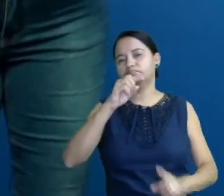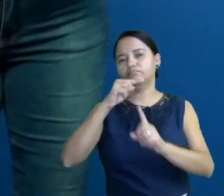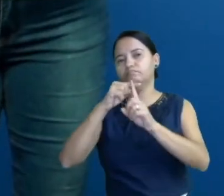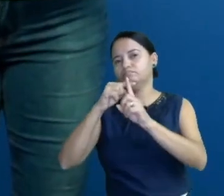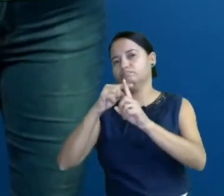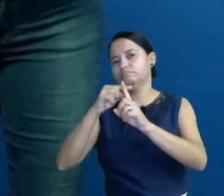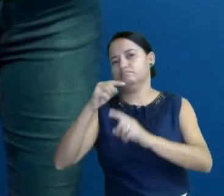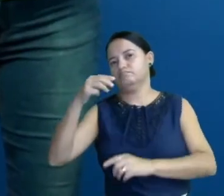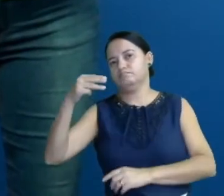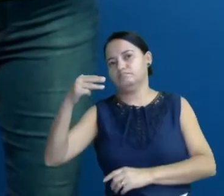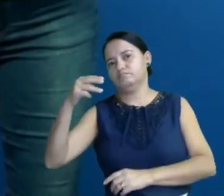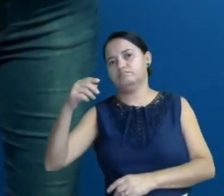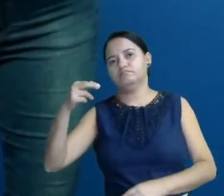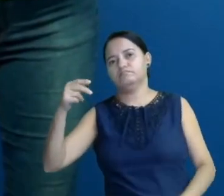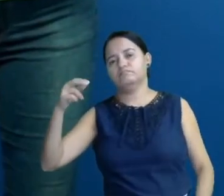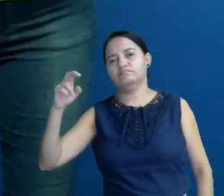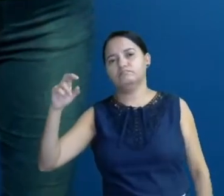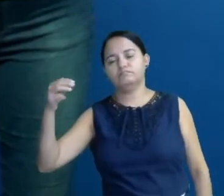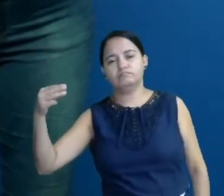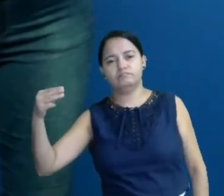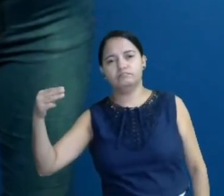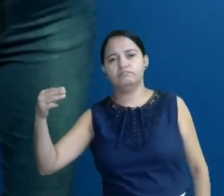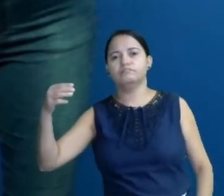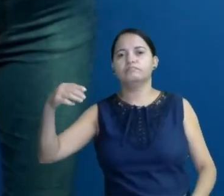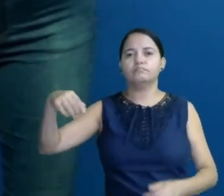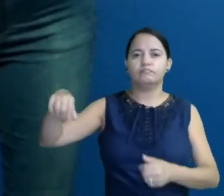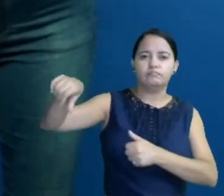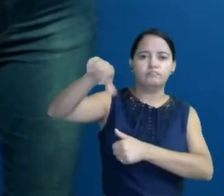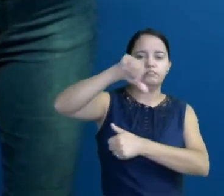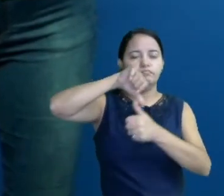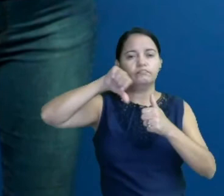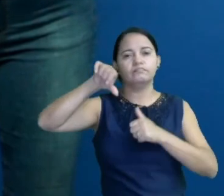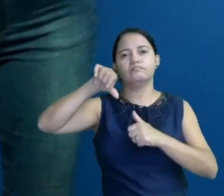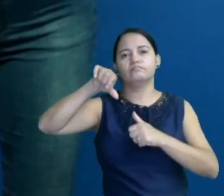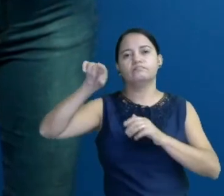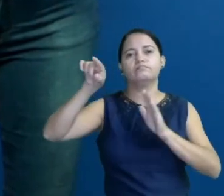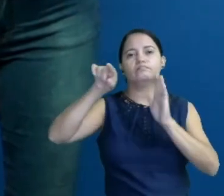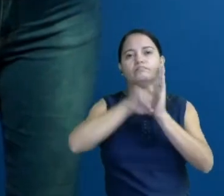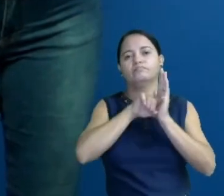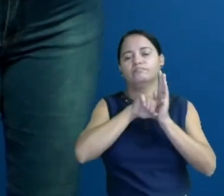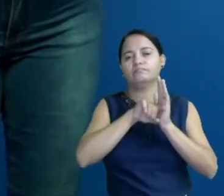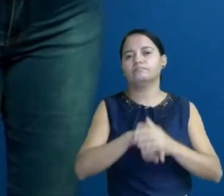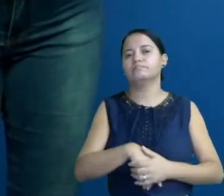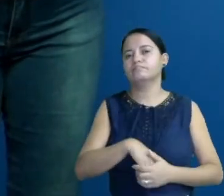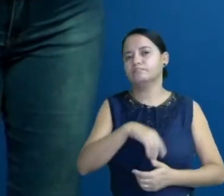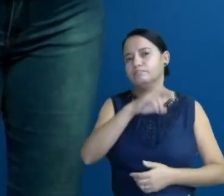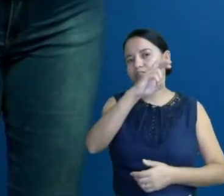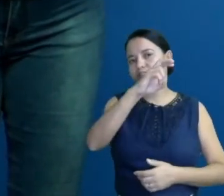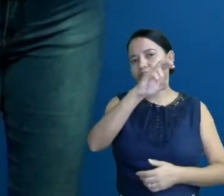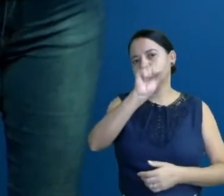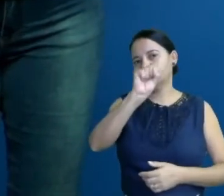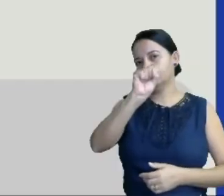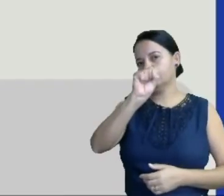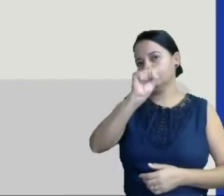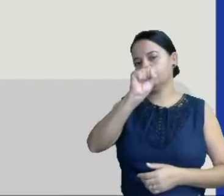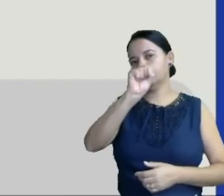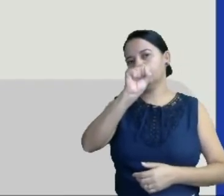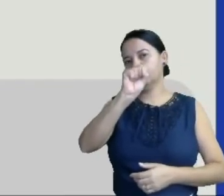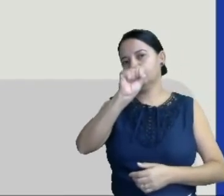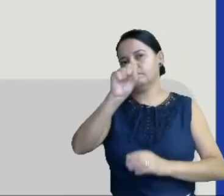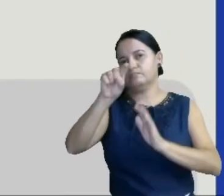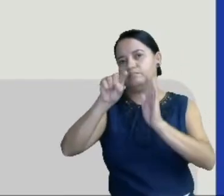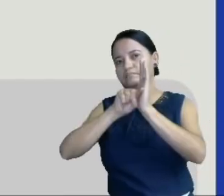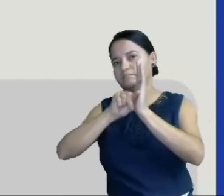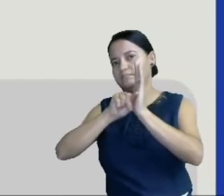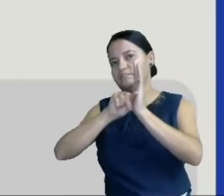e passo para o outro lado subtraindo do valor que eu tenho então 58 - 3 eu vou